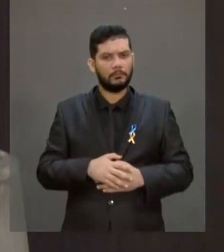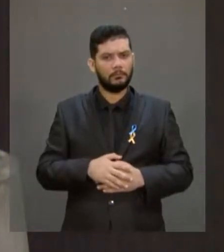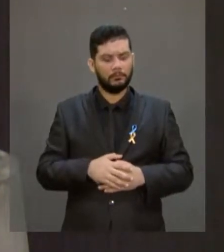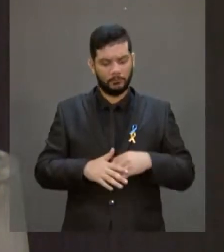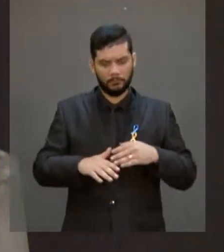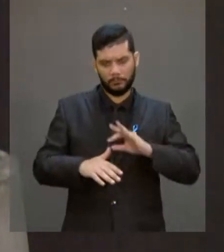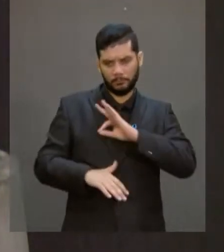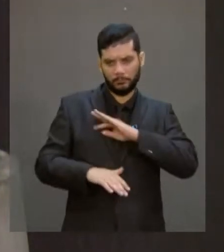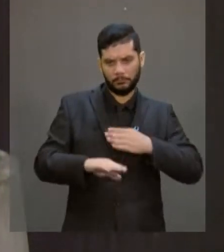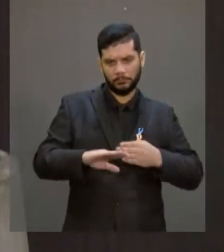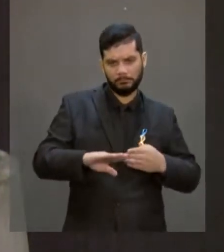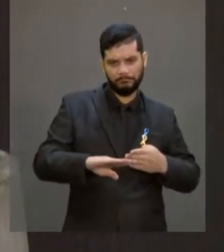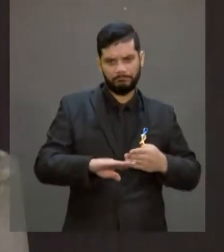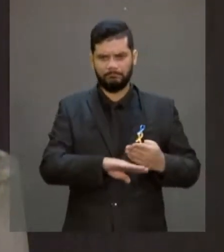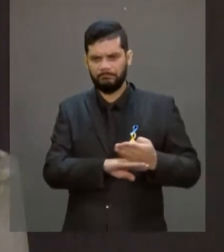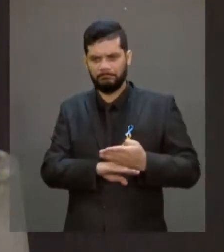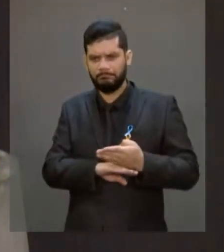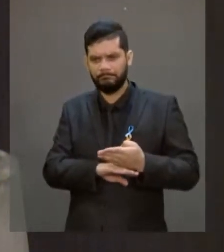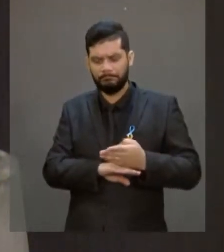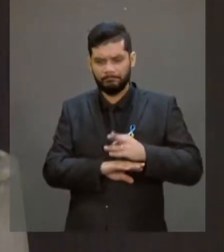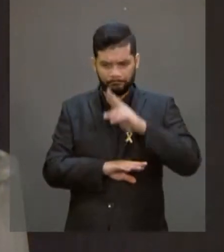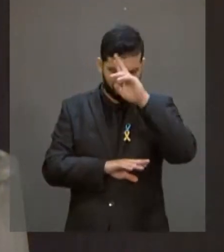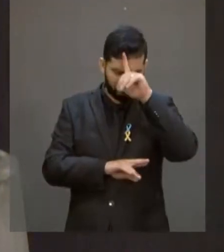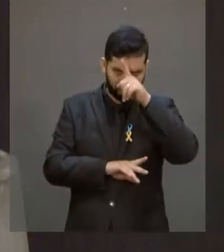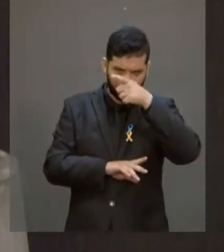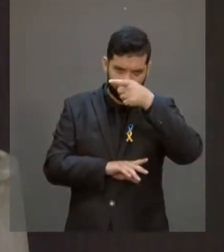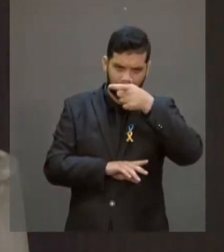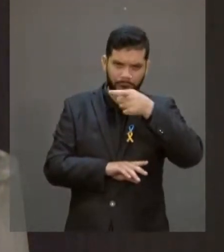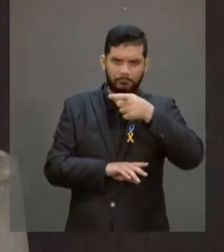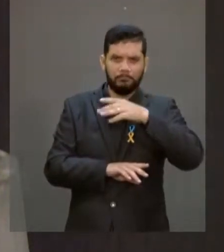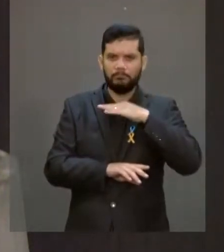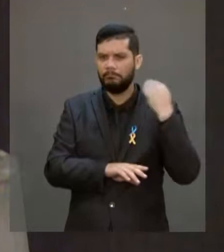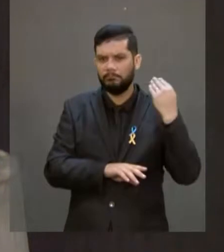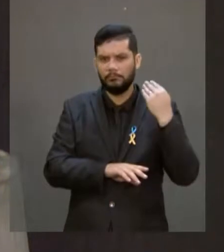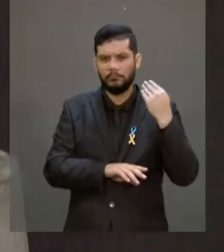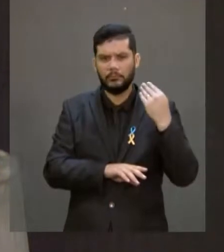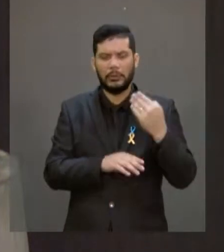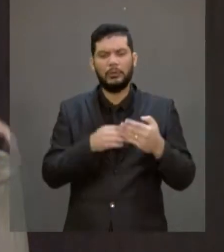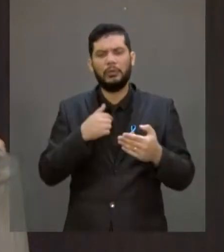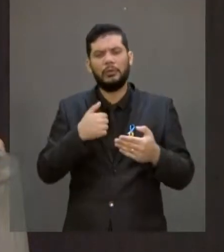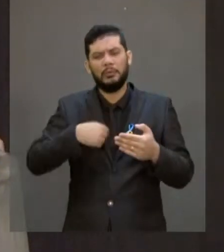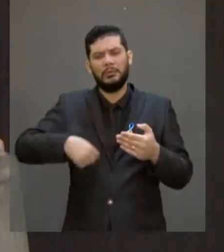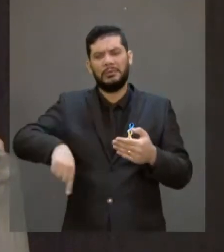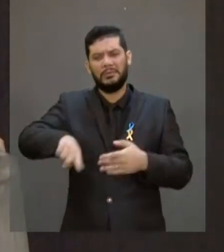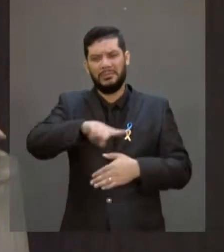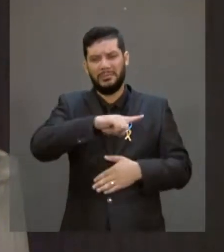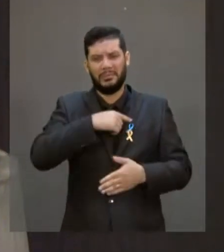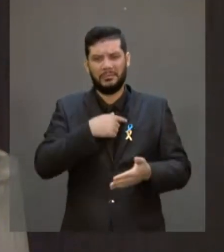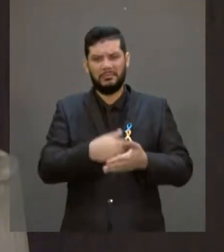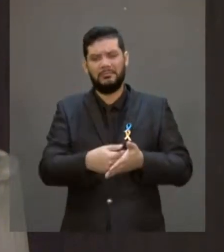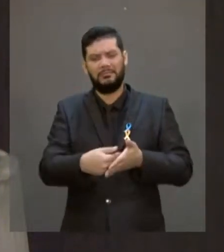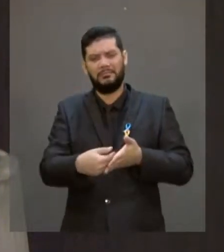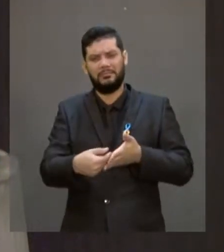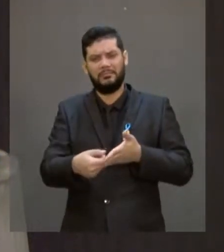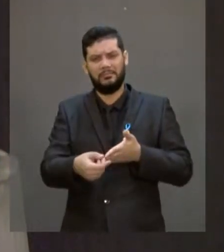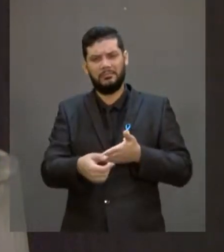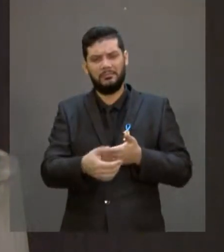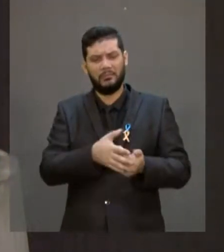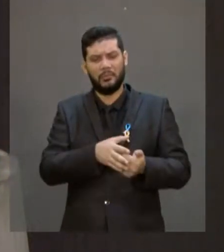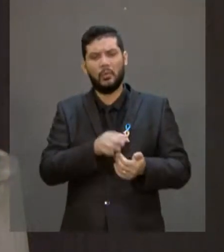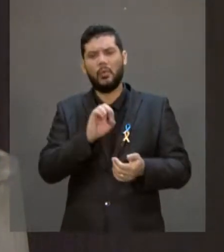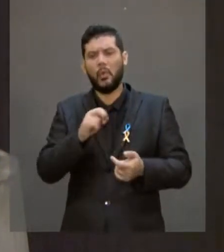intervenção policial ela não deve ser banalizada nem naturalizada. Ela deve